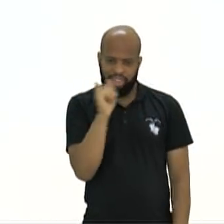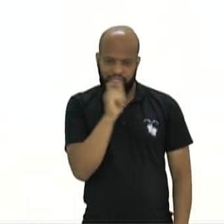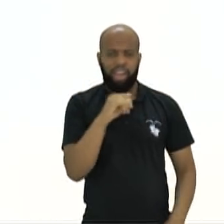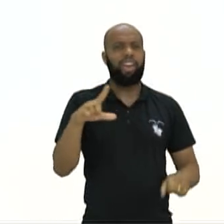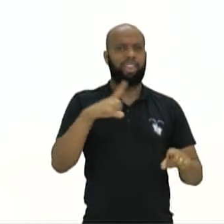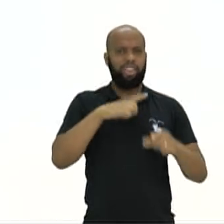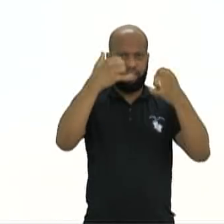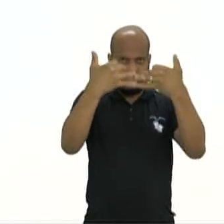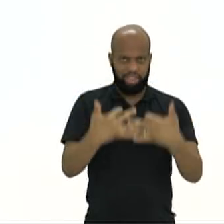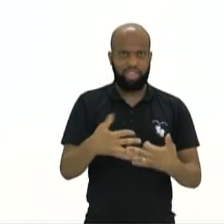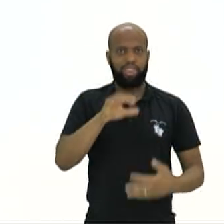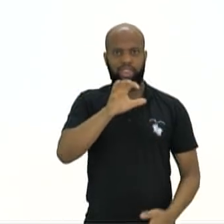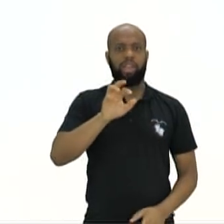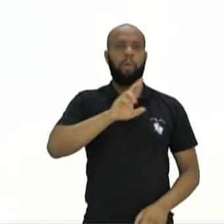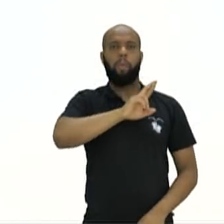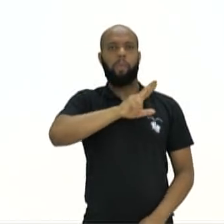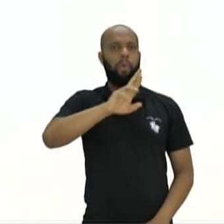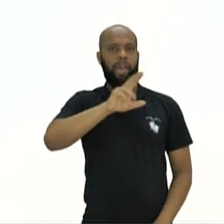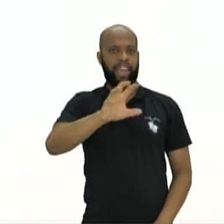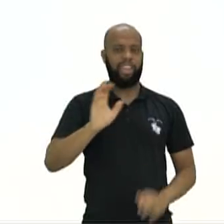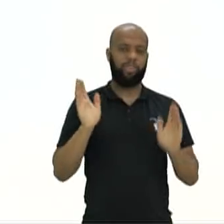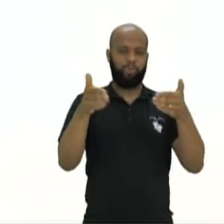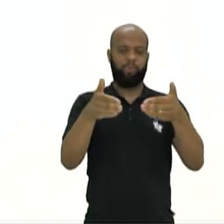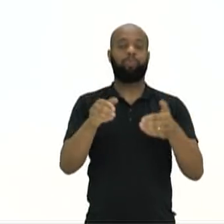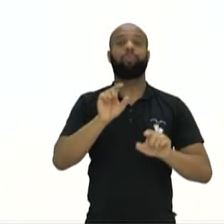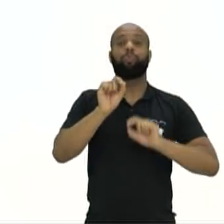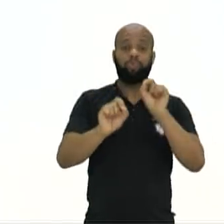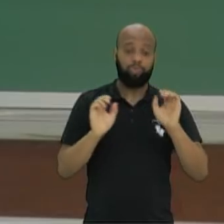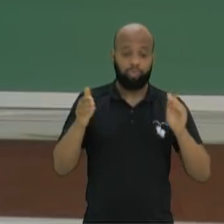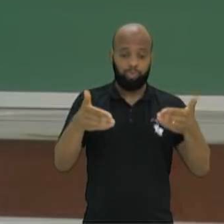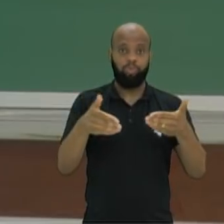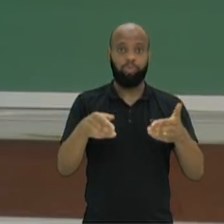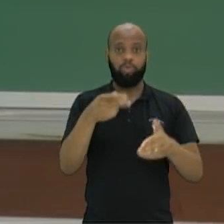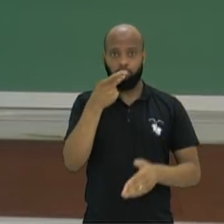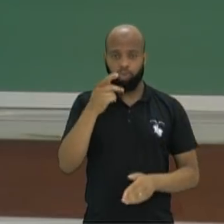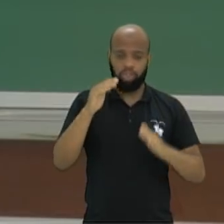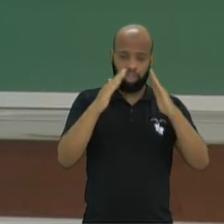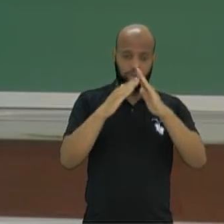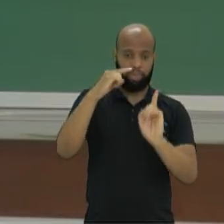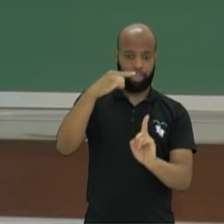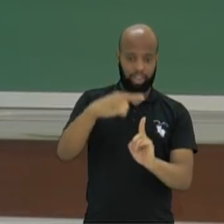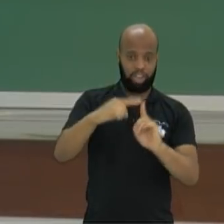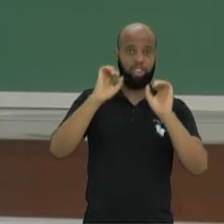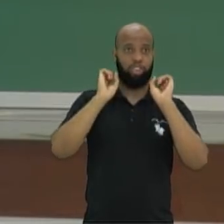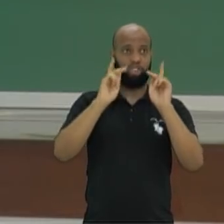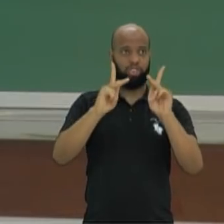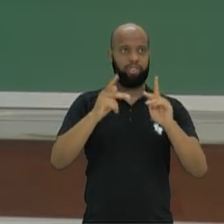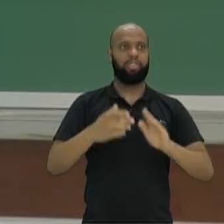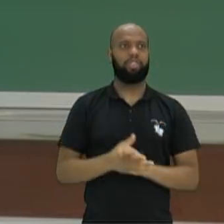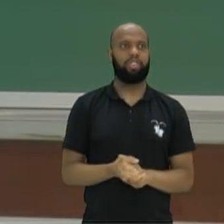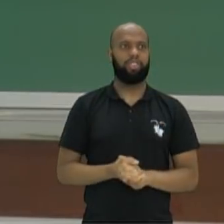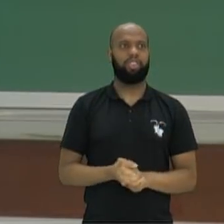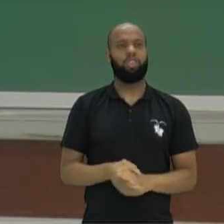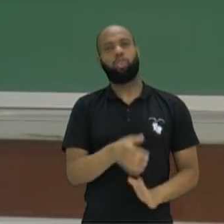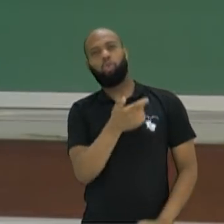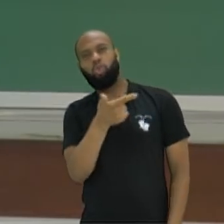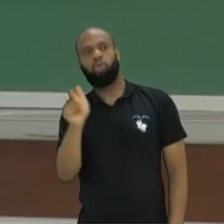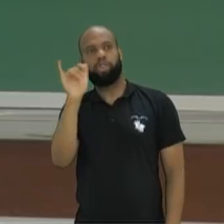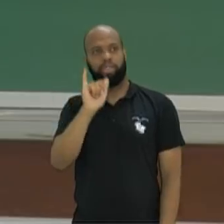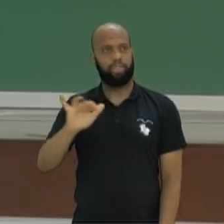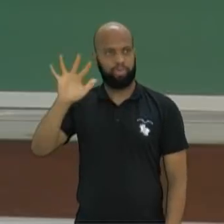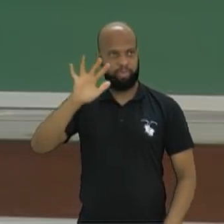toda uma explicação assim, mas não é esse o nosso foco. O foco falou que é uma igreja, ponto. 1-0, próxima